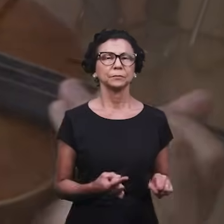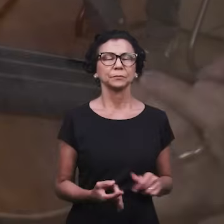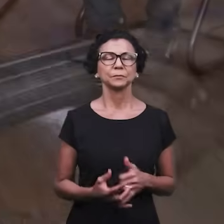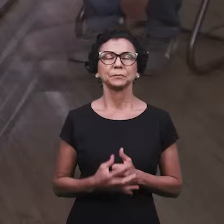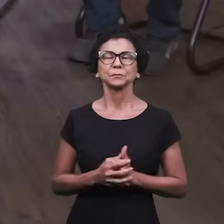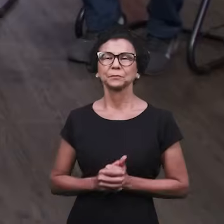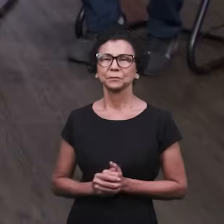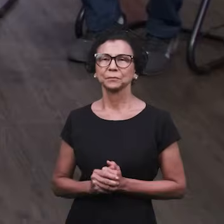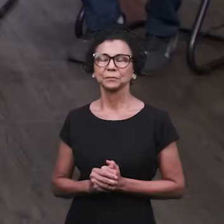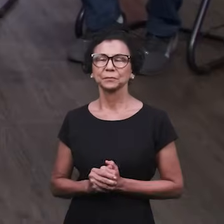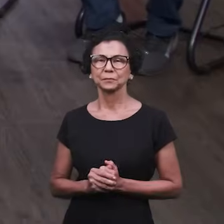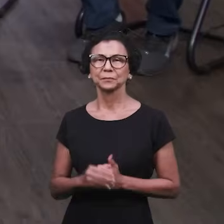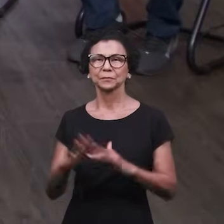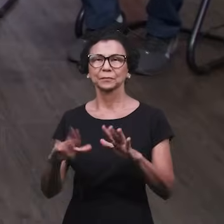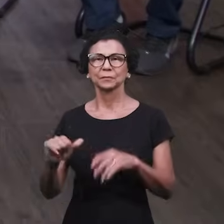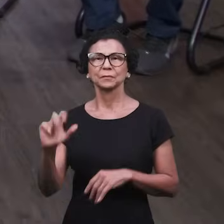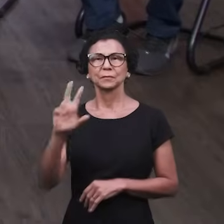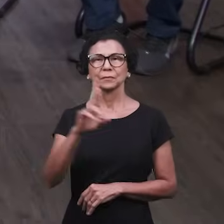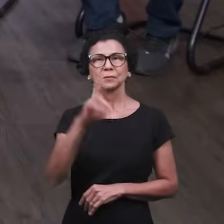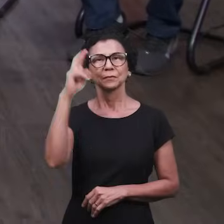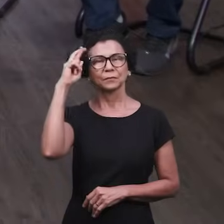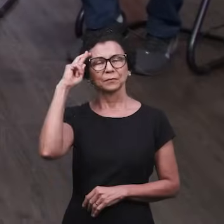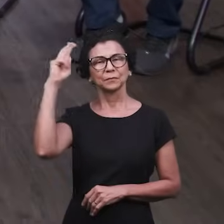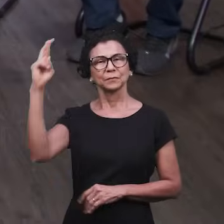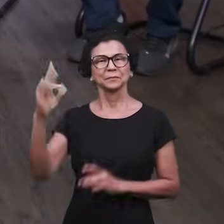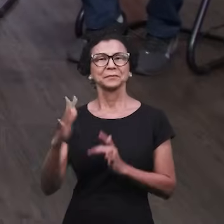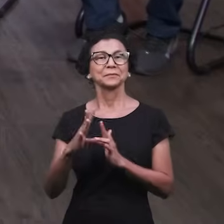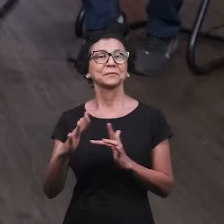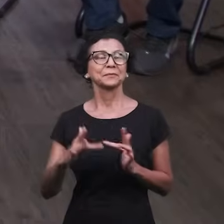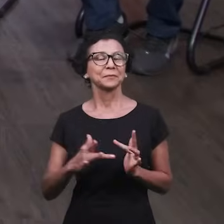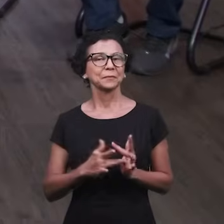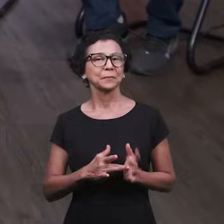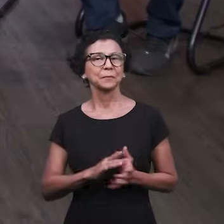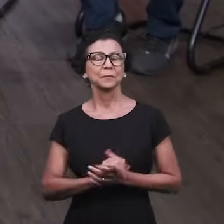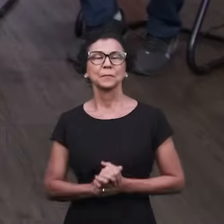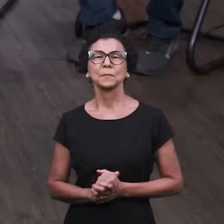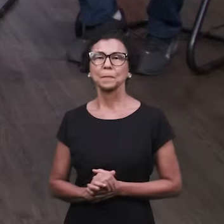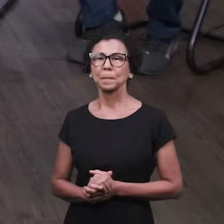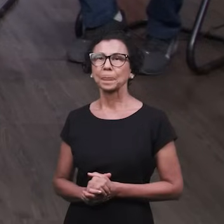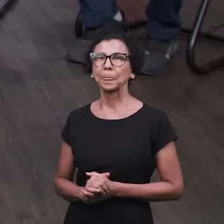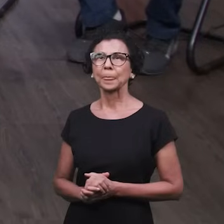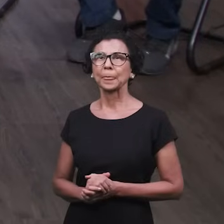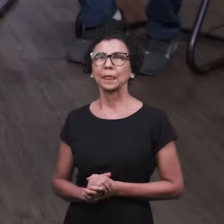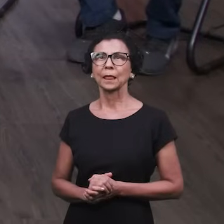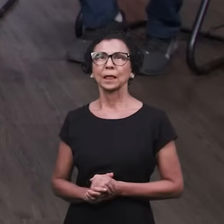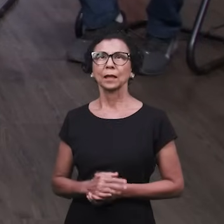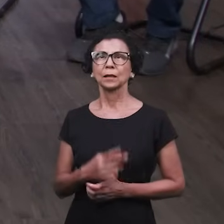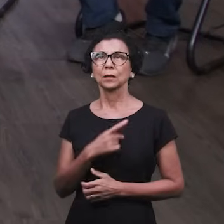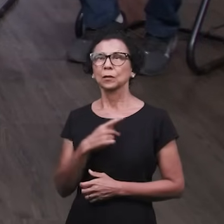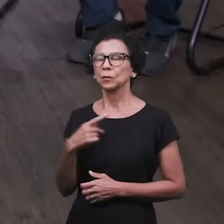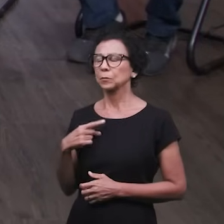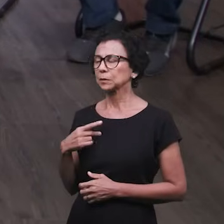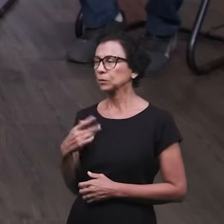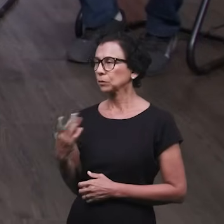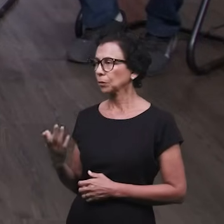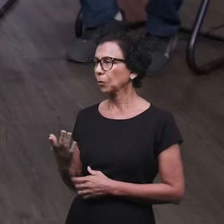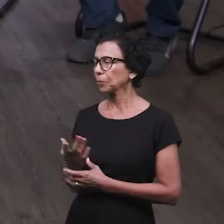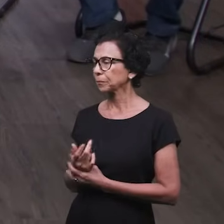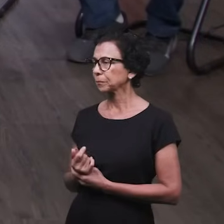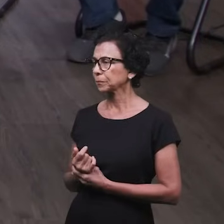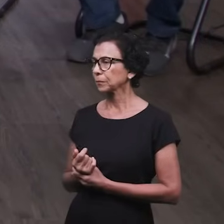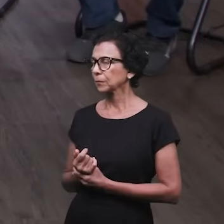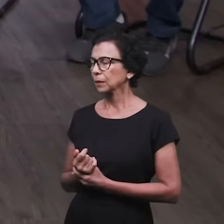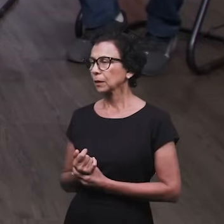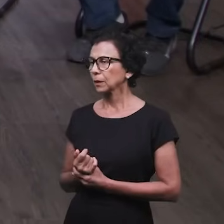Glória a Jesus, louvado seja o nome do nosso Senhor Jesus. Vamos falar um pouco com o pastor Ranier. Pastor Rani,